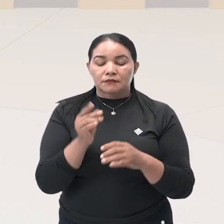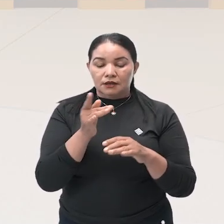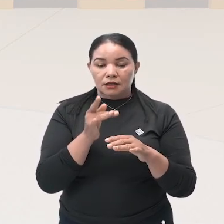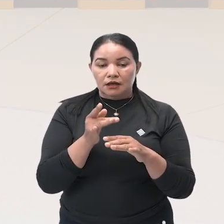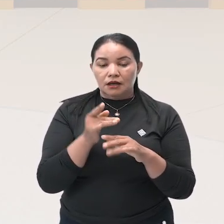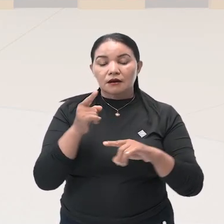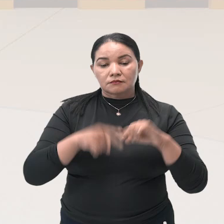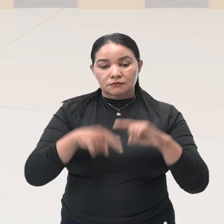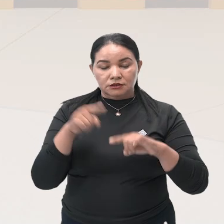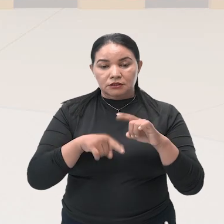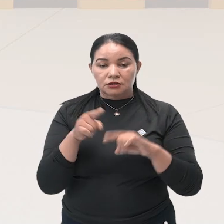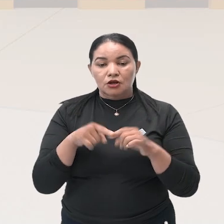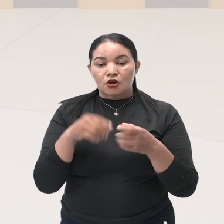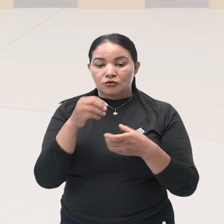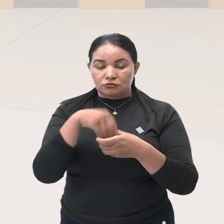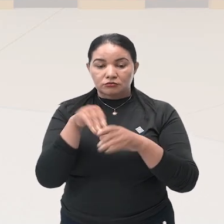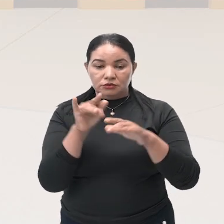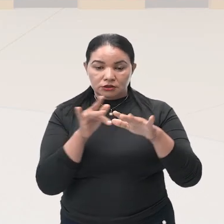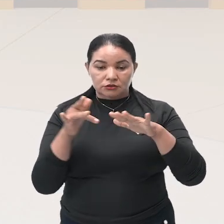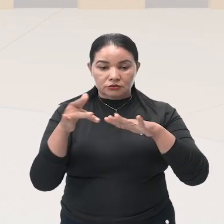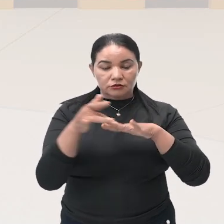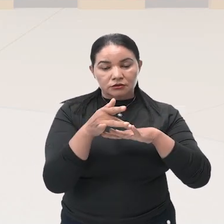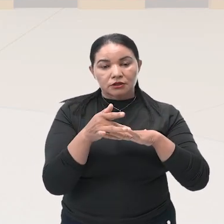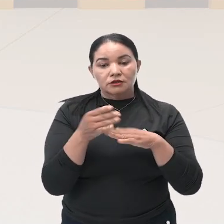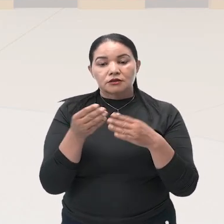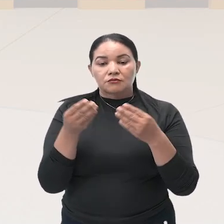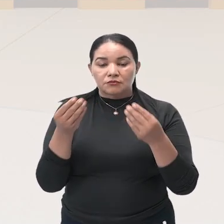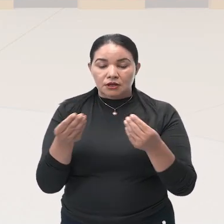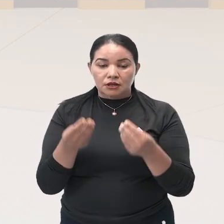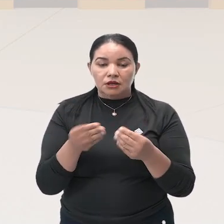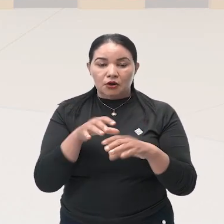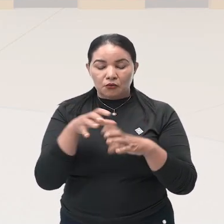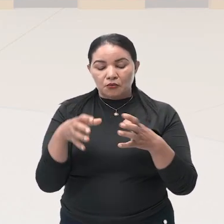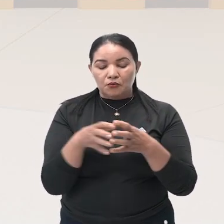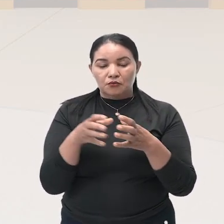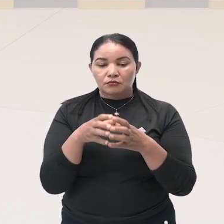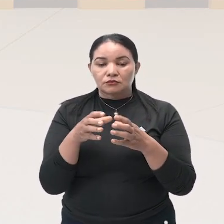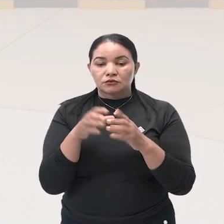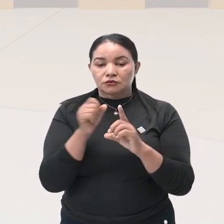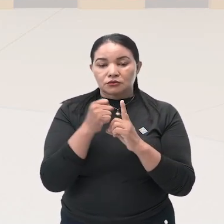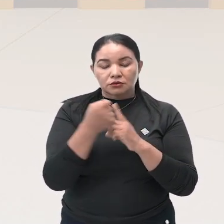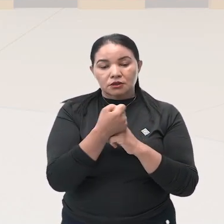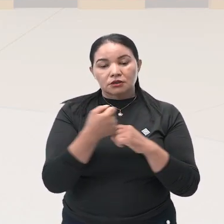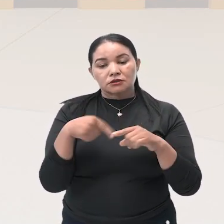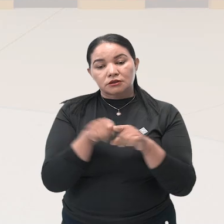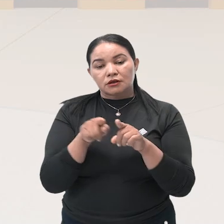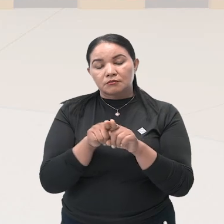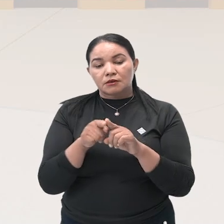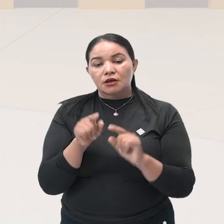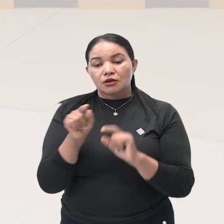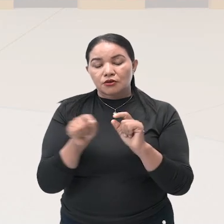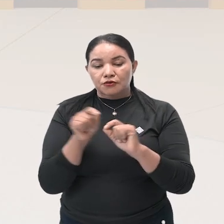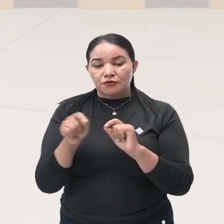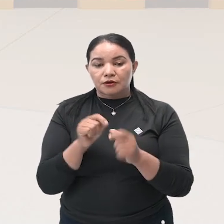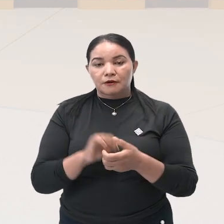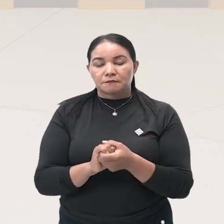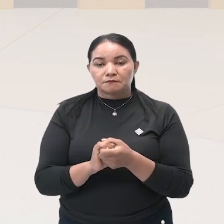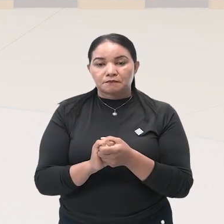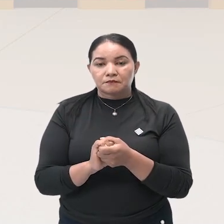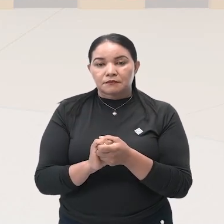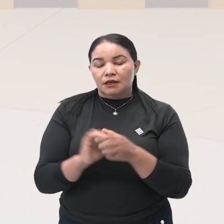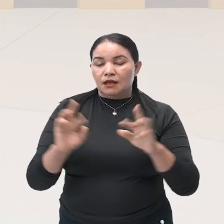essas ferramentas, essas redes sociais, para a realização não só dos movimentos sociais, mas também para o estabelecimento das